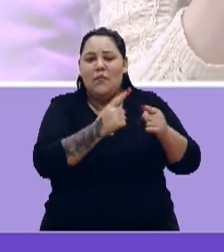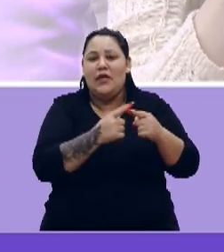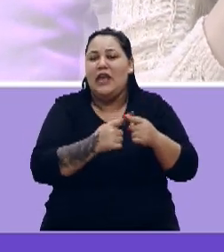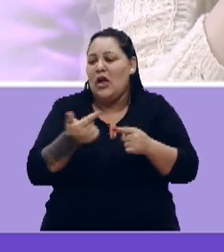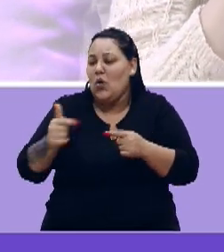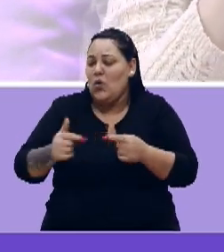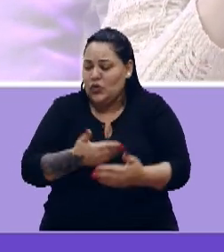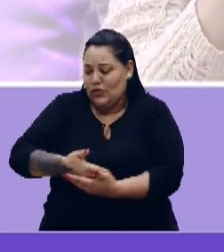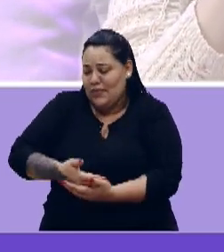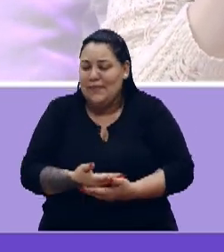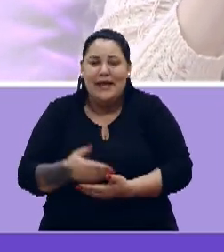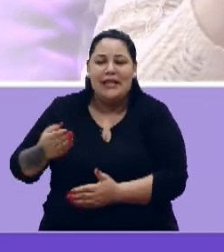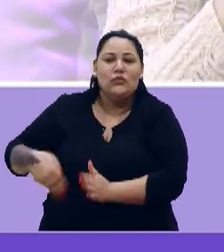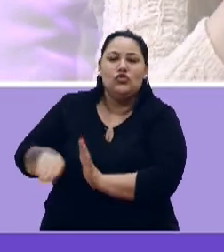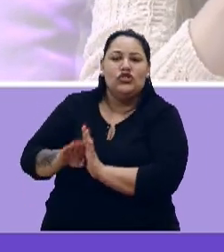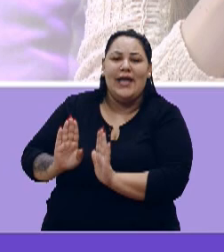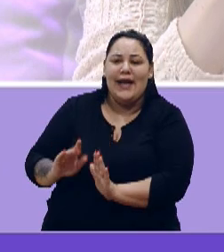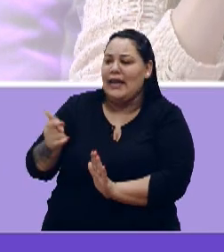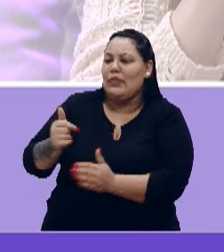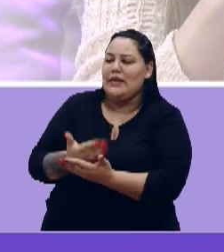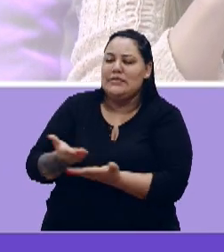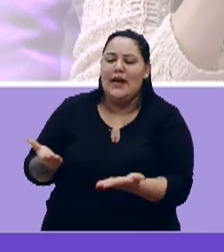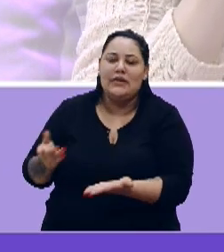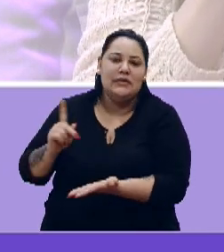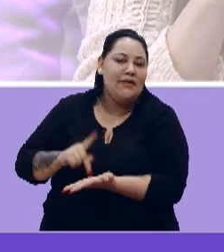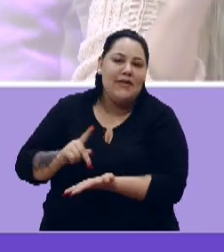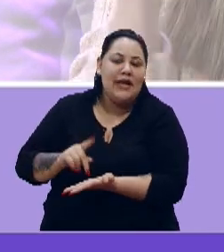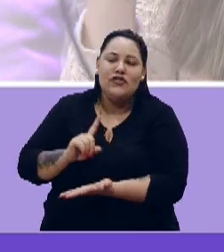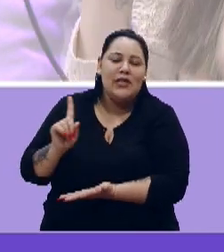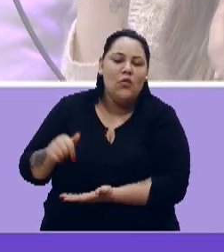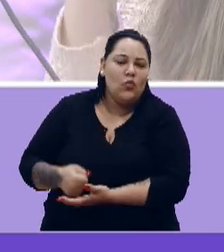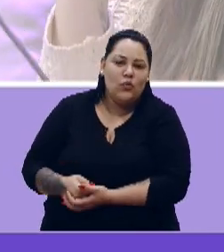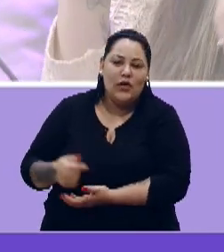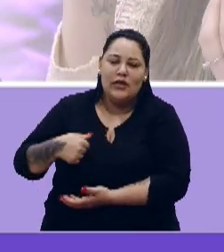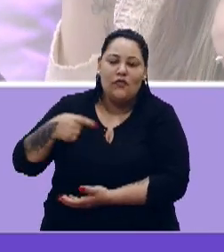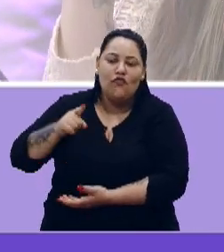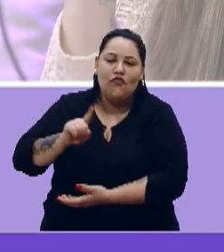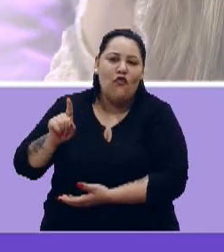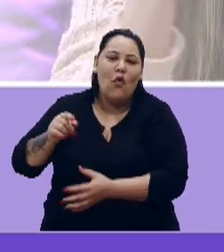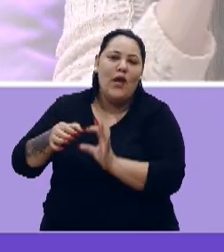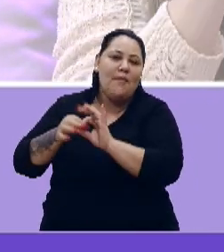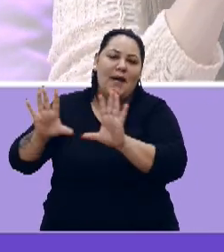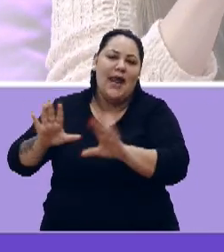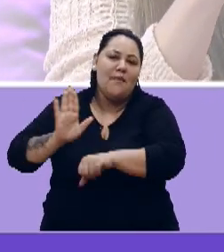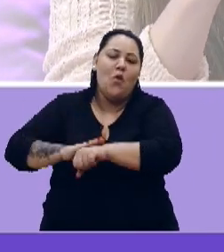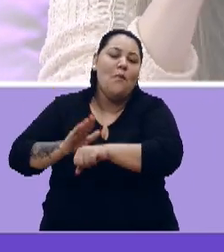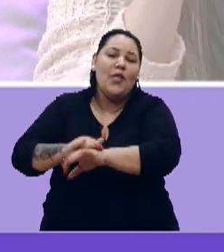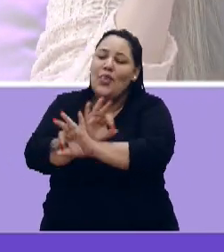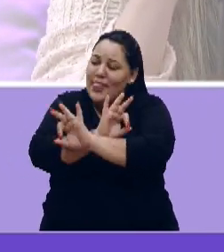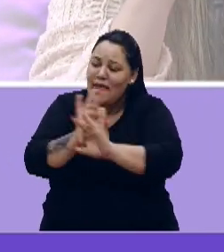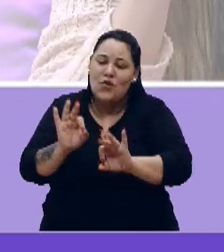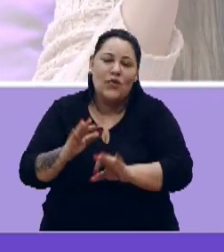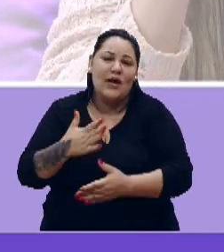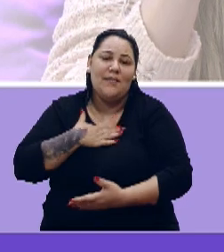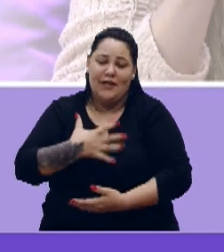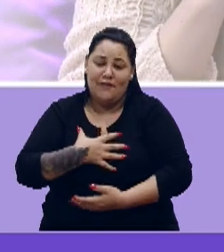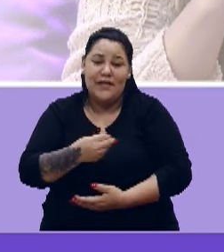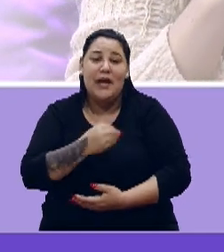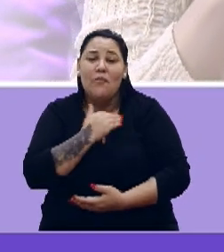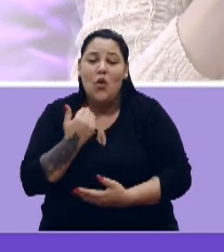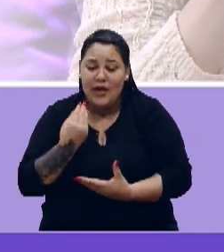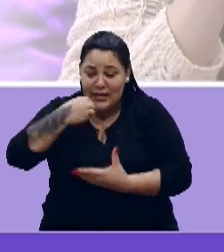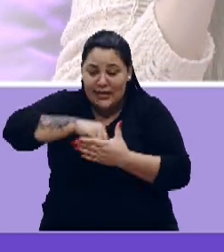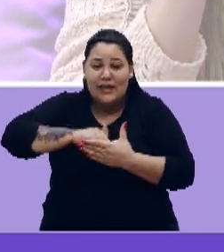ter espaço, né? E não, eu não ia permitir, não vou permitir em momento algum que ela morra. O Mateus está